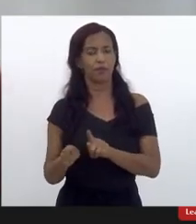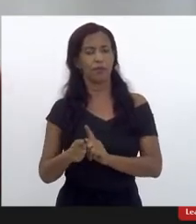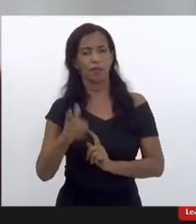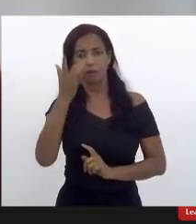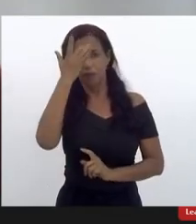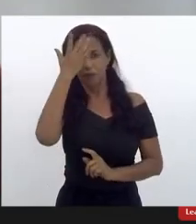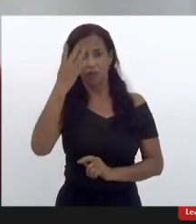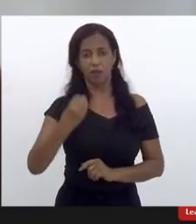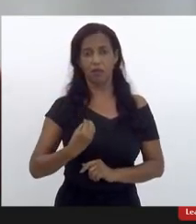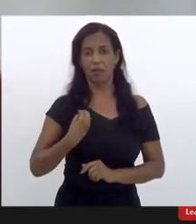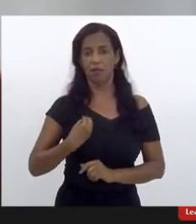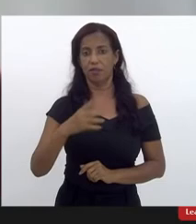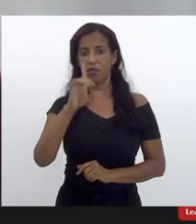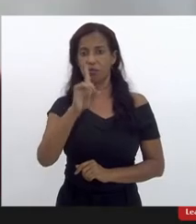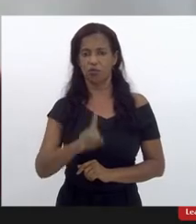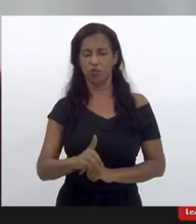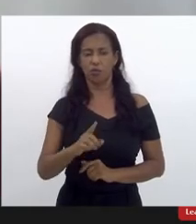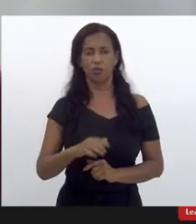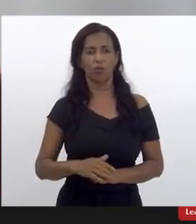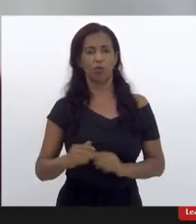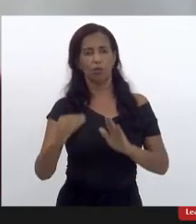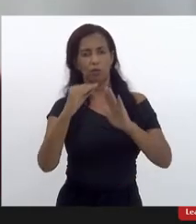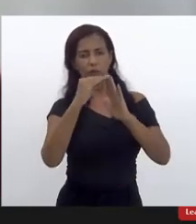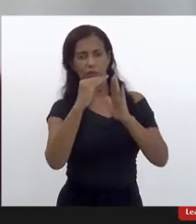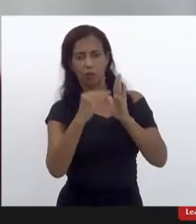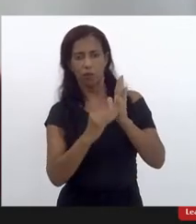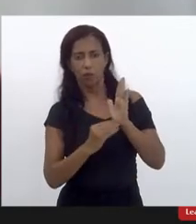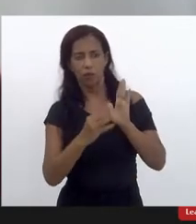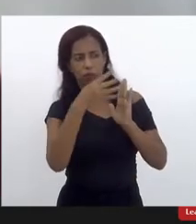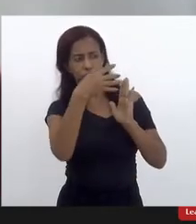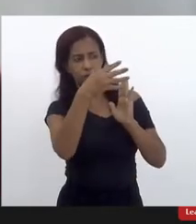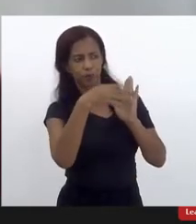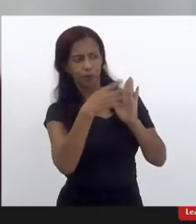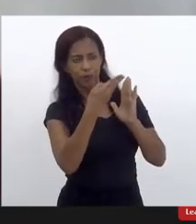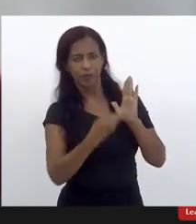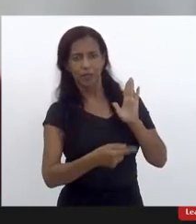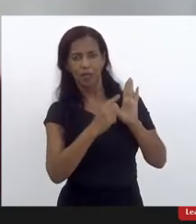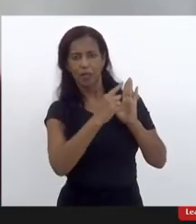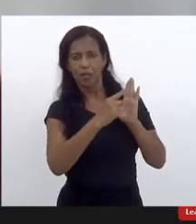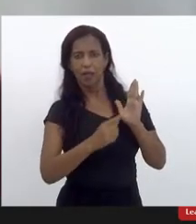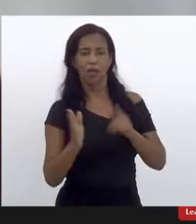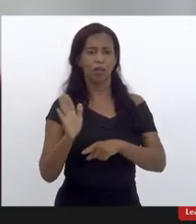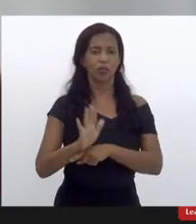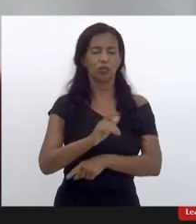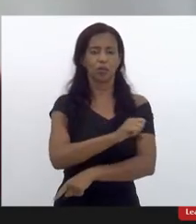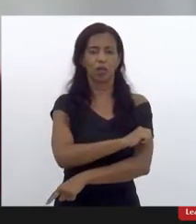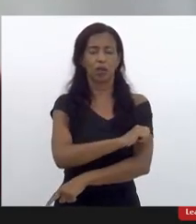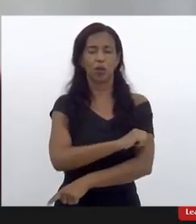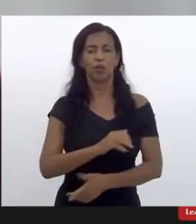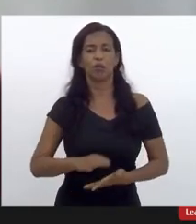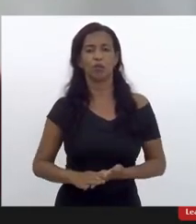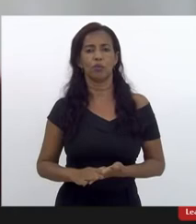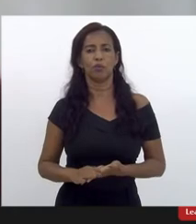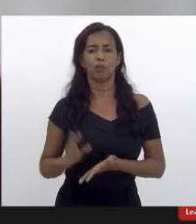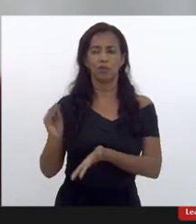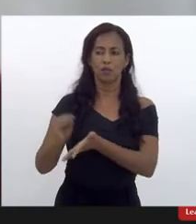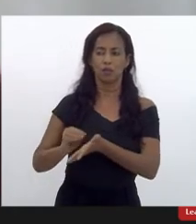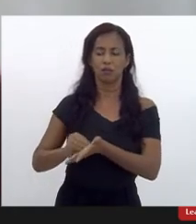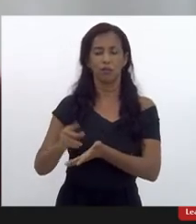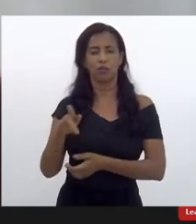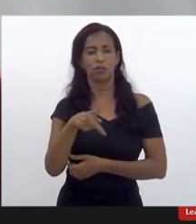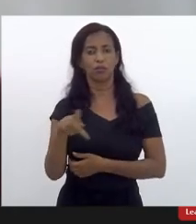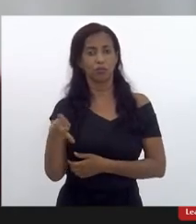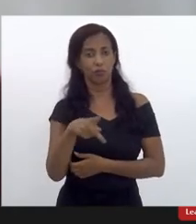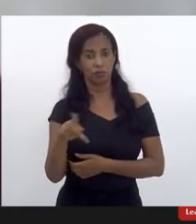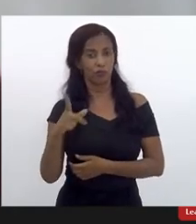facilitar também a vida do diretor, para montar grade, para que a gente possa atender melhor o aluno e acabar com essa defasagem de professores, que é grande na